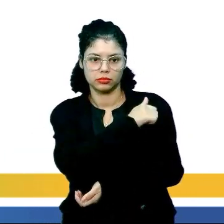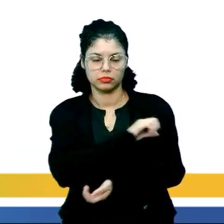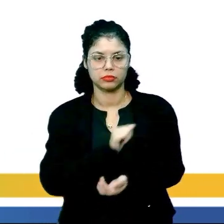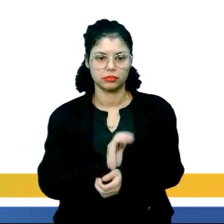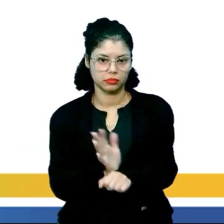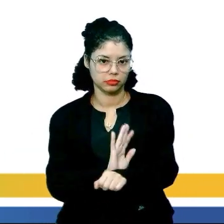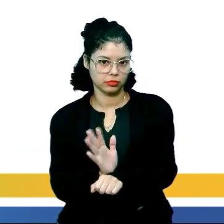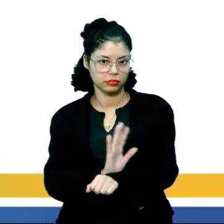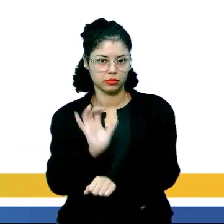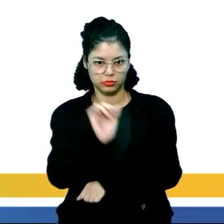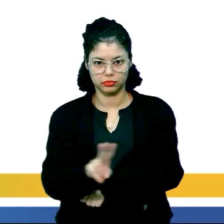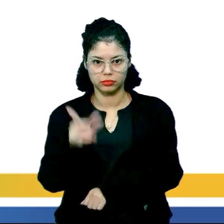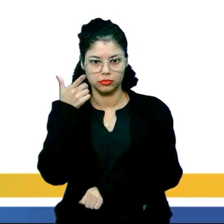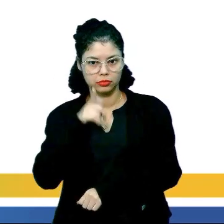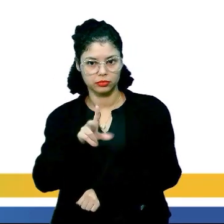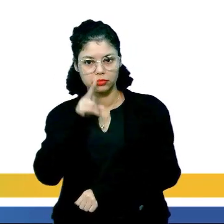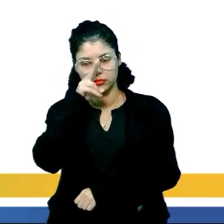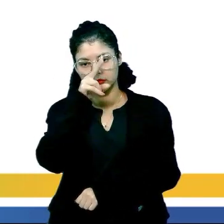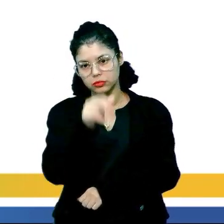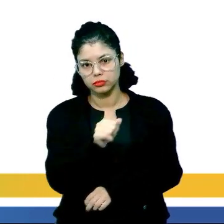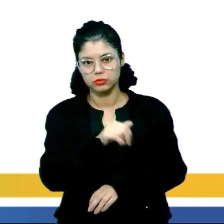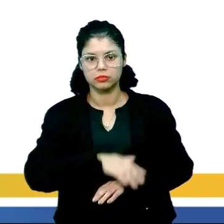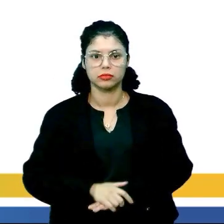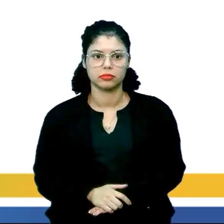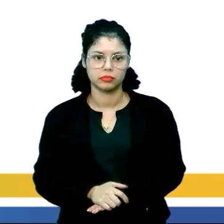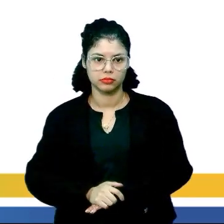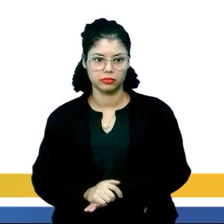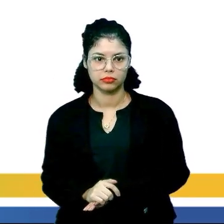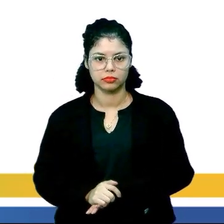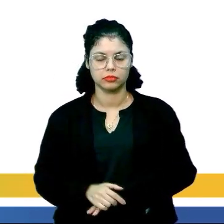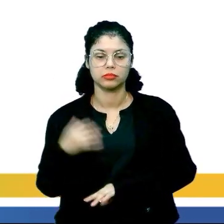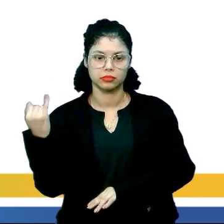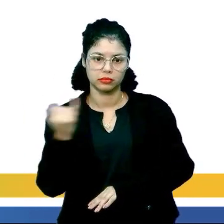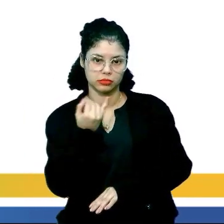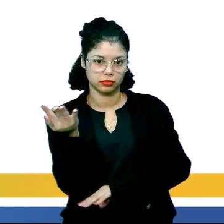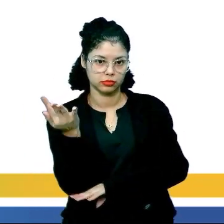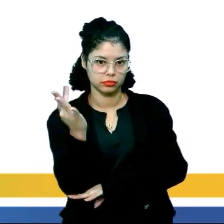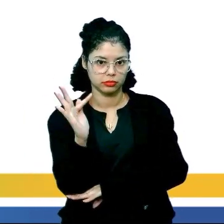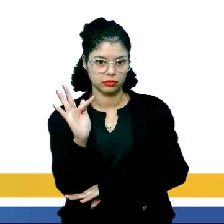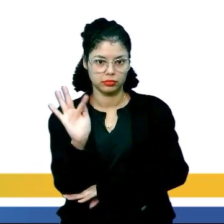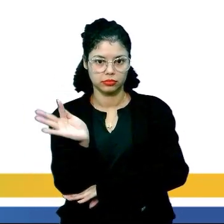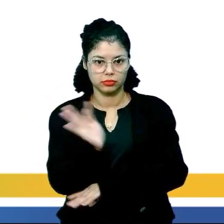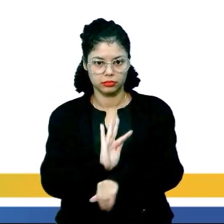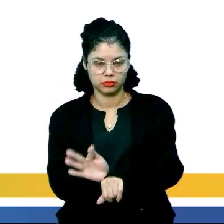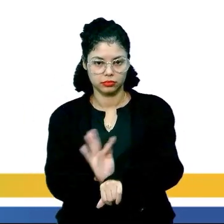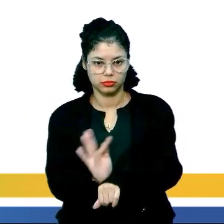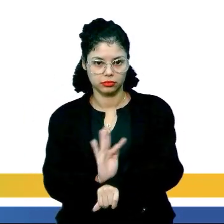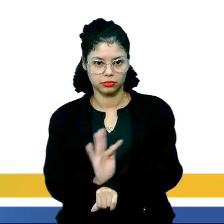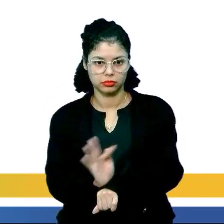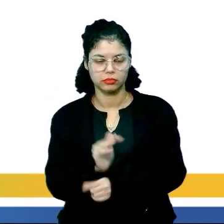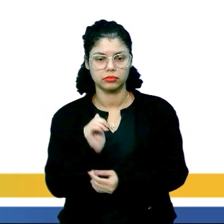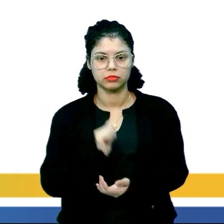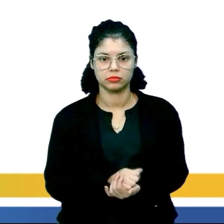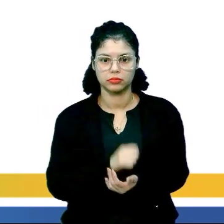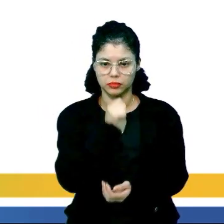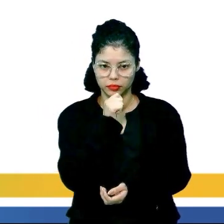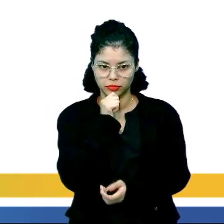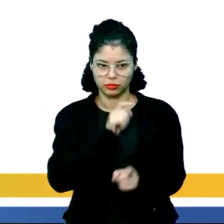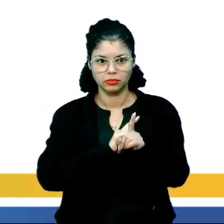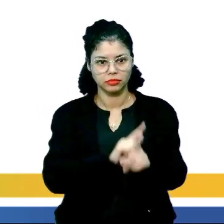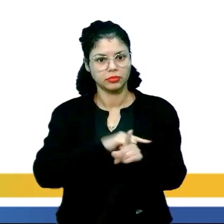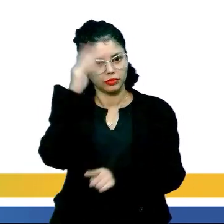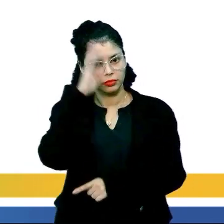o cinema europeu, ele também passou a ganhar força naquele momento e o cinema brasileiro acompanhou